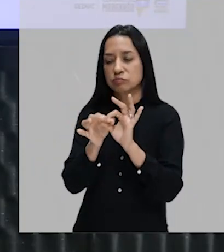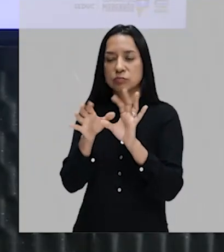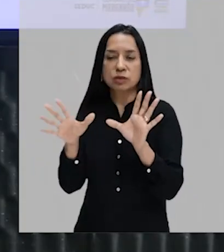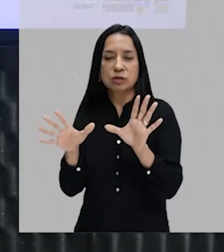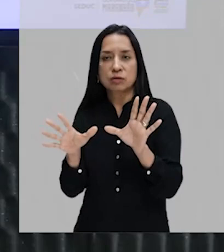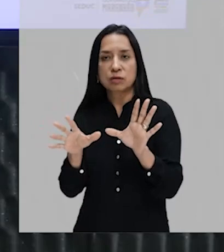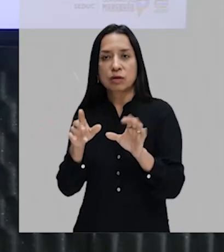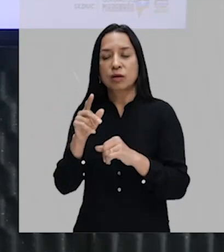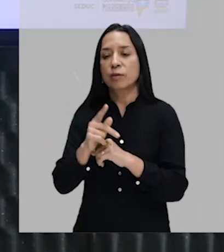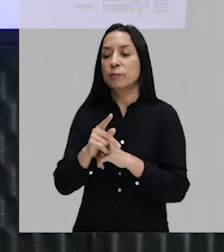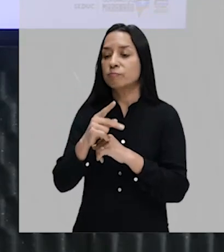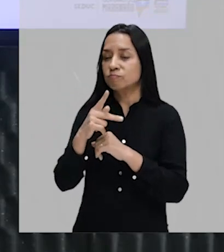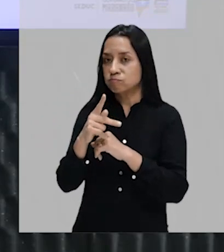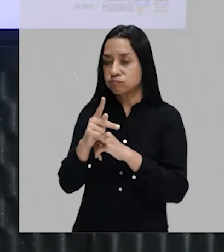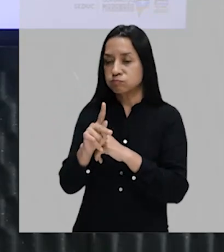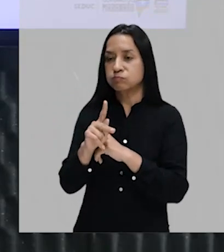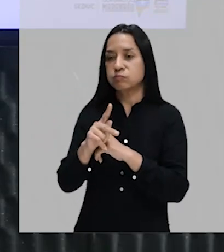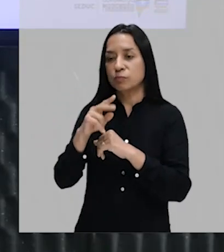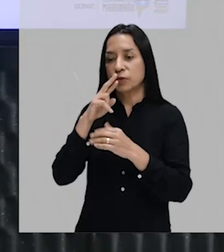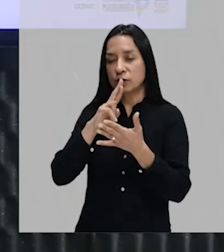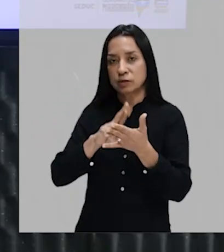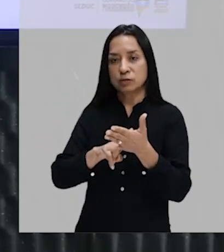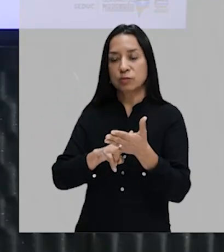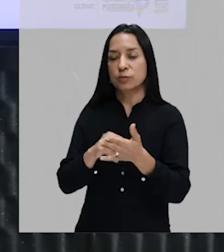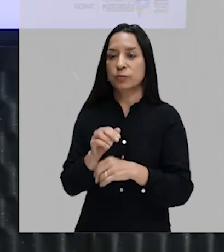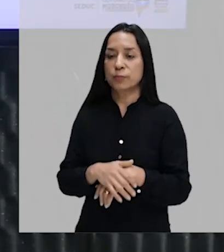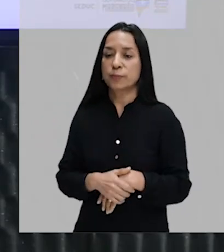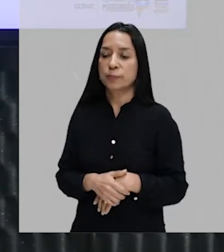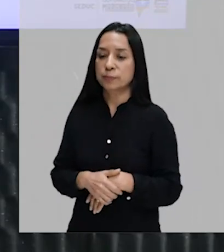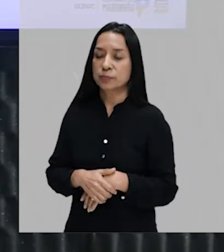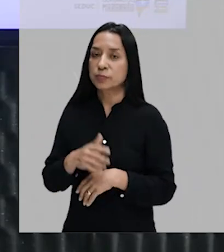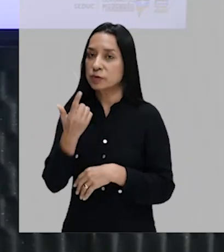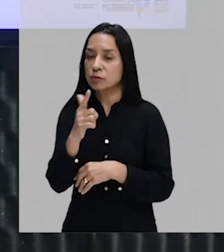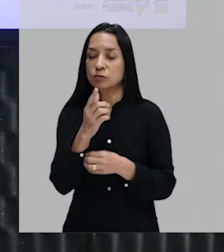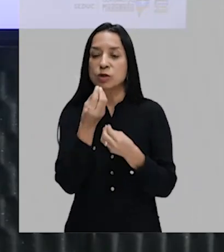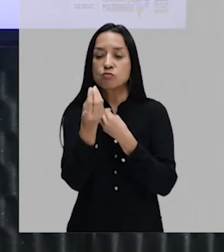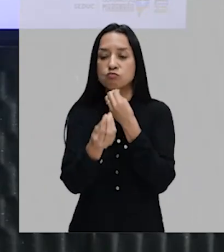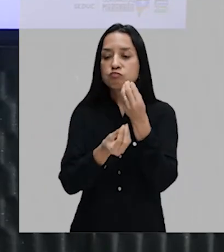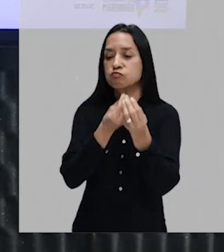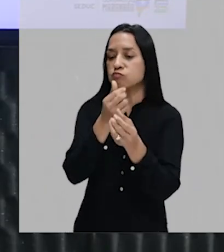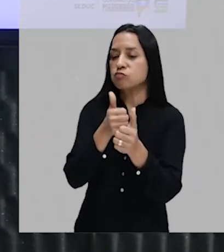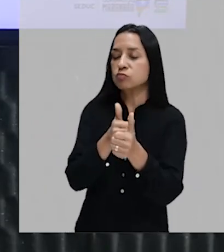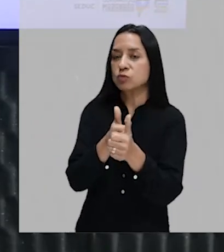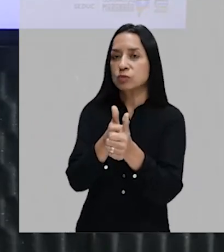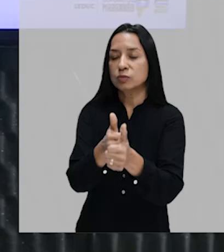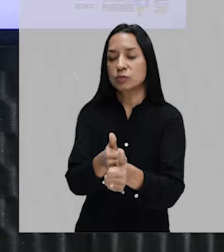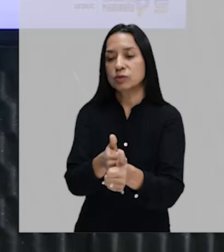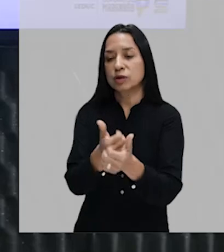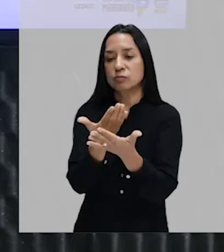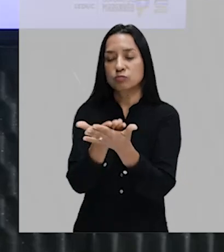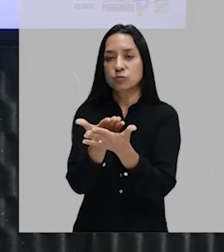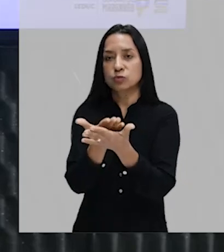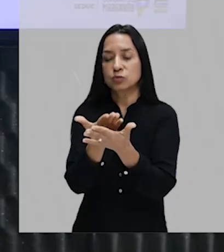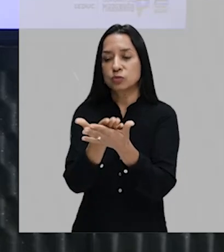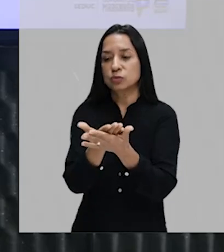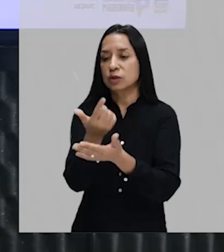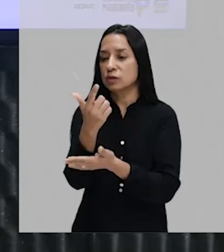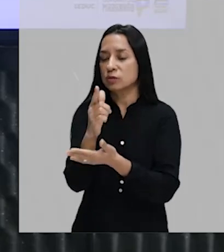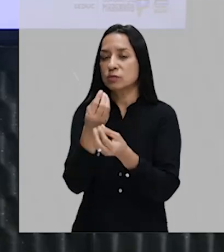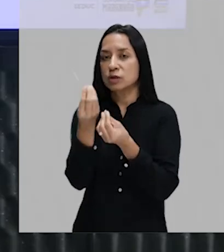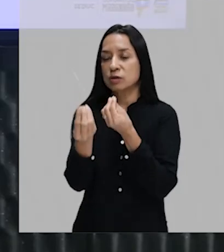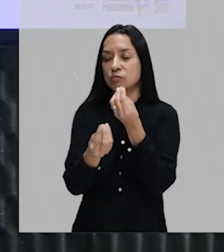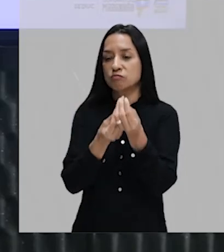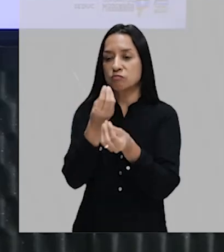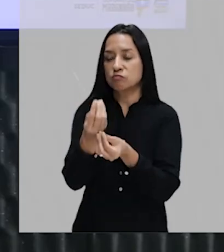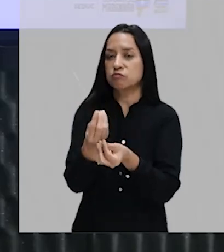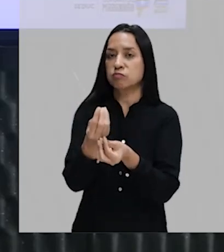responder em tempo real. Então, não tem como não acompanhar, não tem como não estudar, não tem como